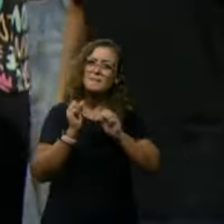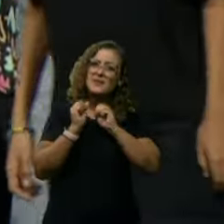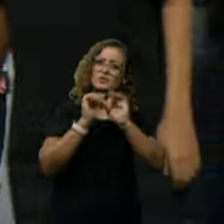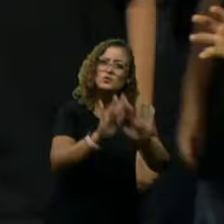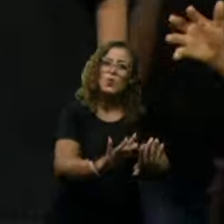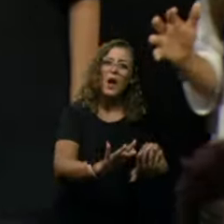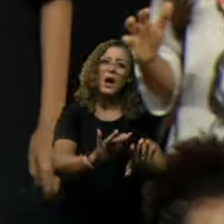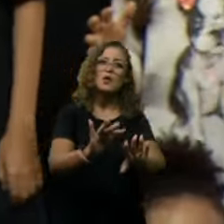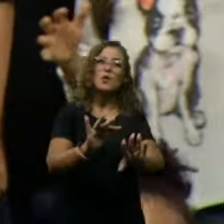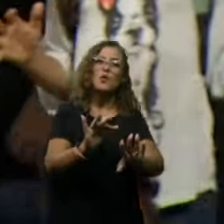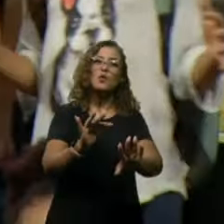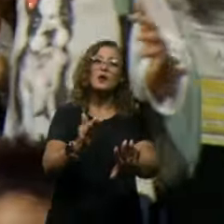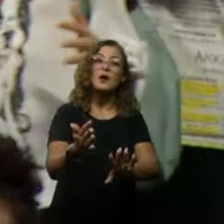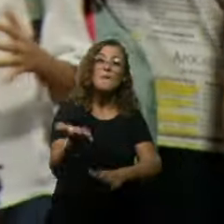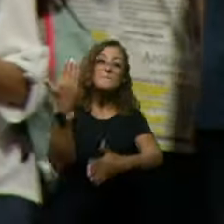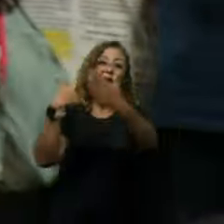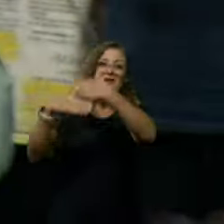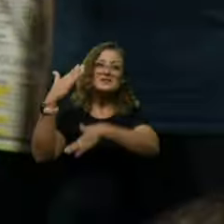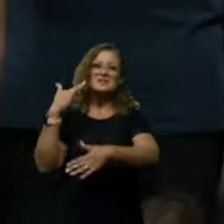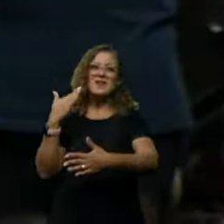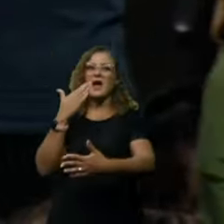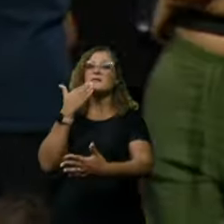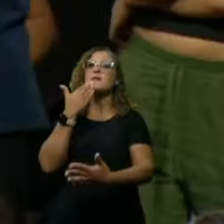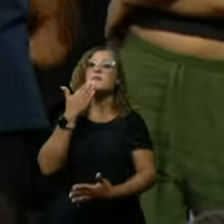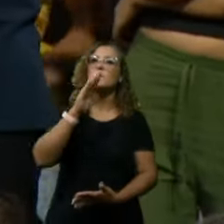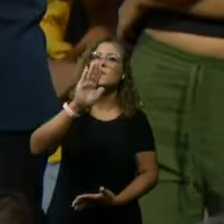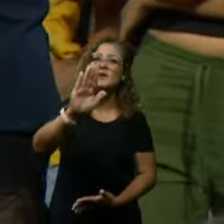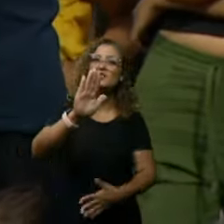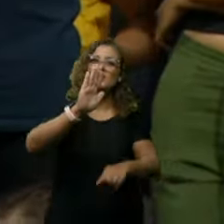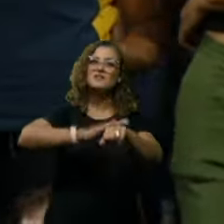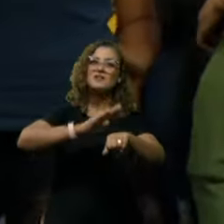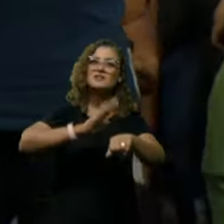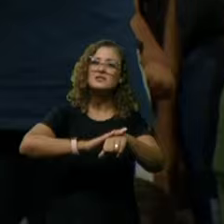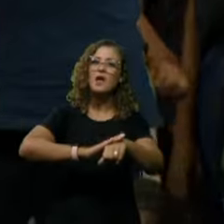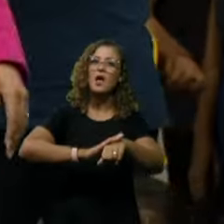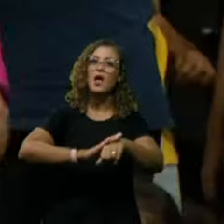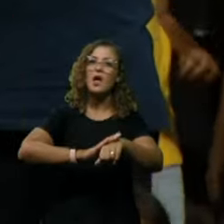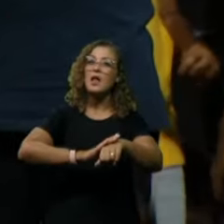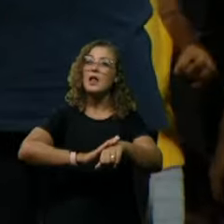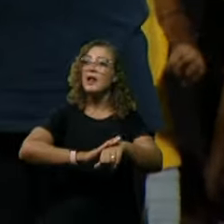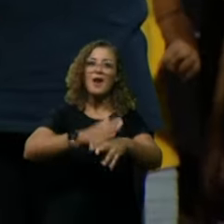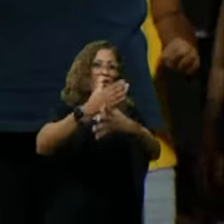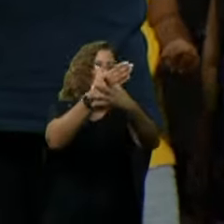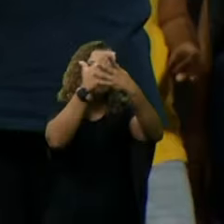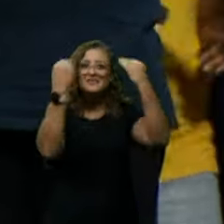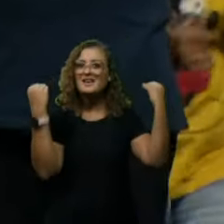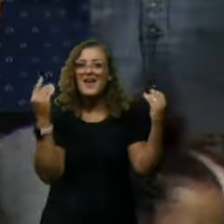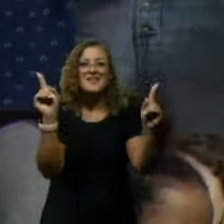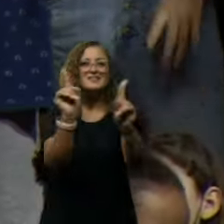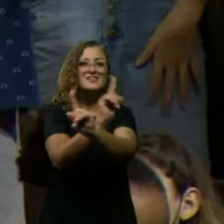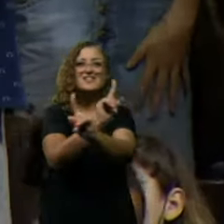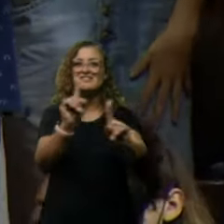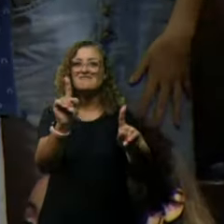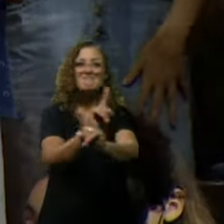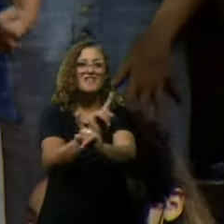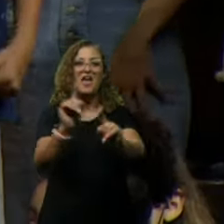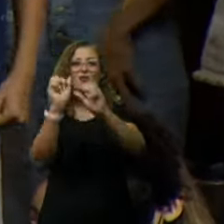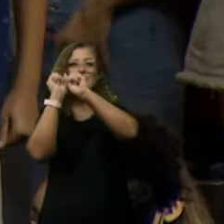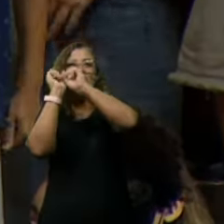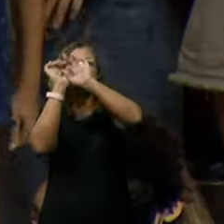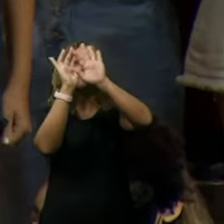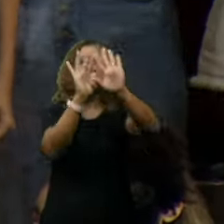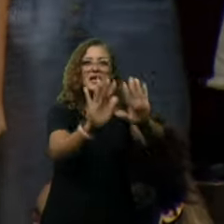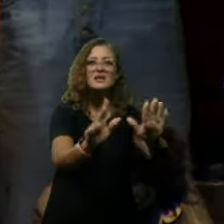lhe daria e vocês se alimentarem e vocês se saciarem guardem de não esquecer da mão do senhor vosso Deus